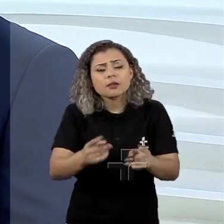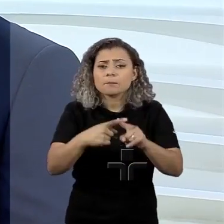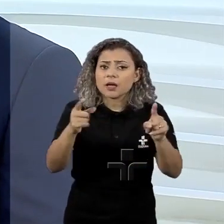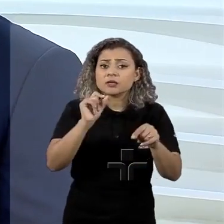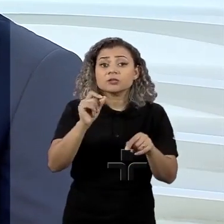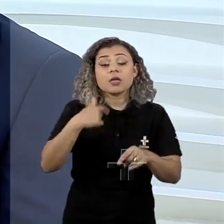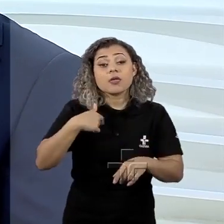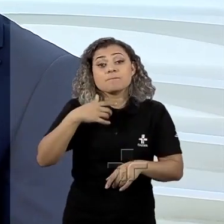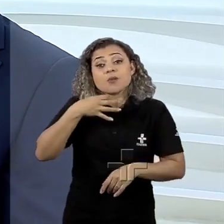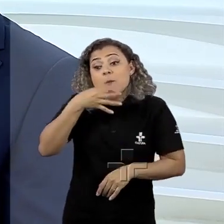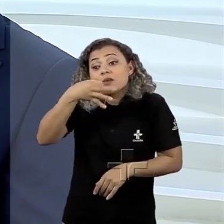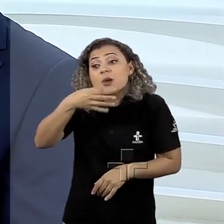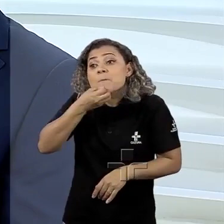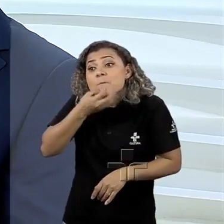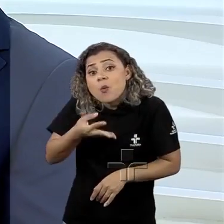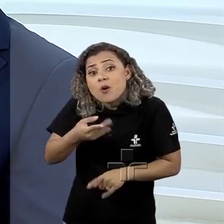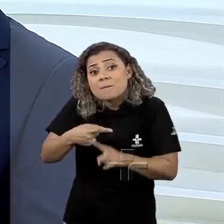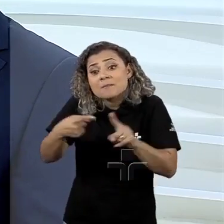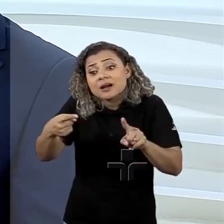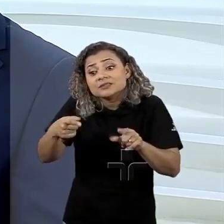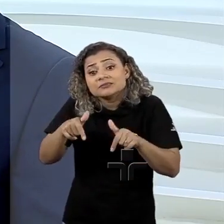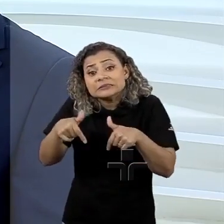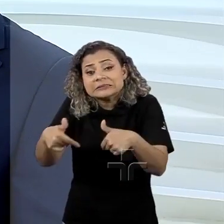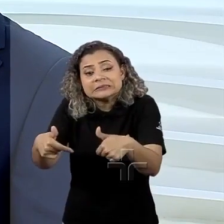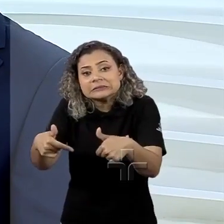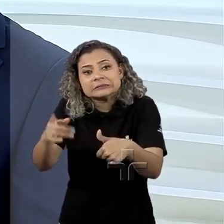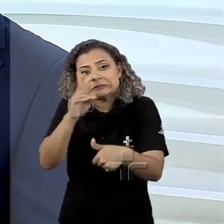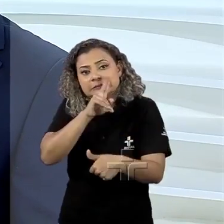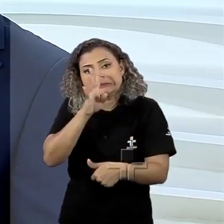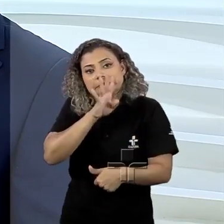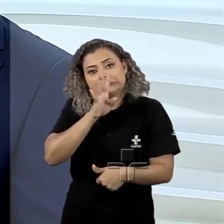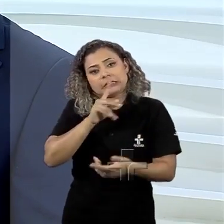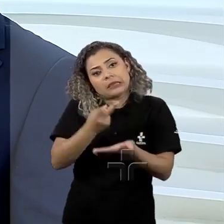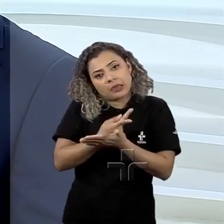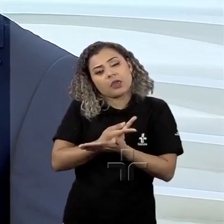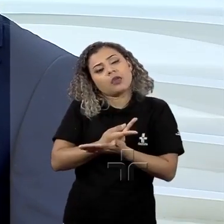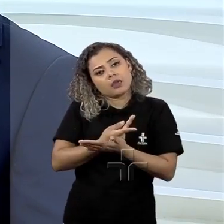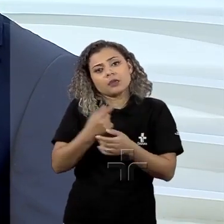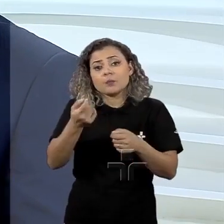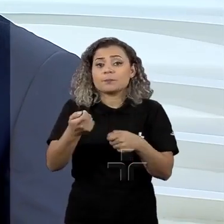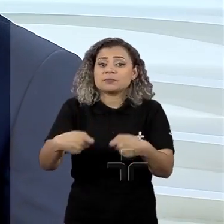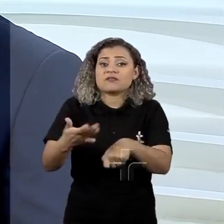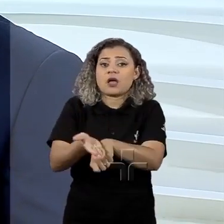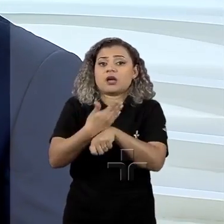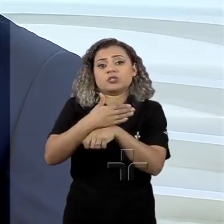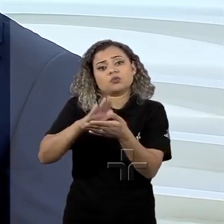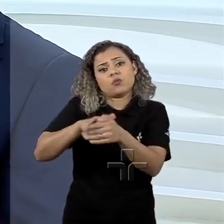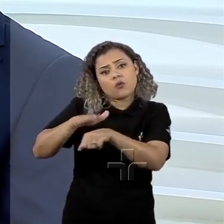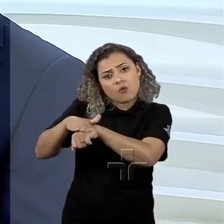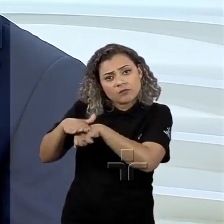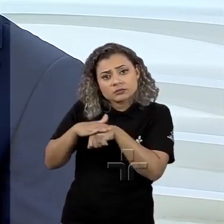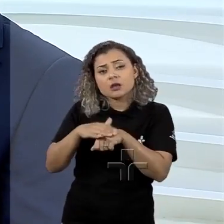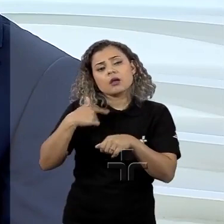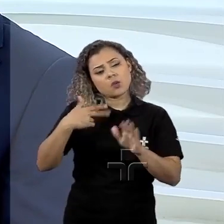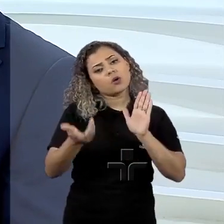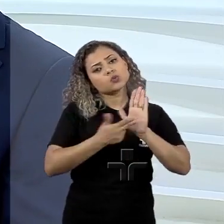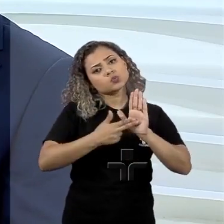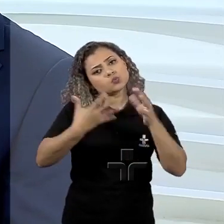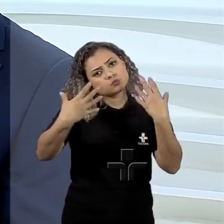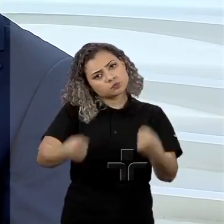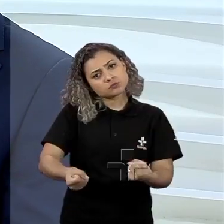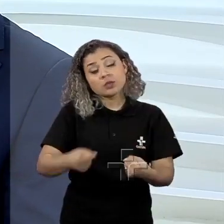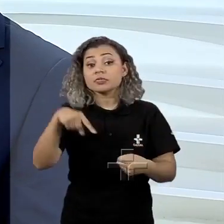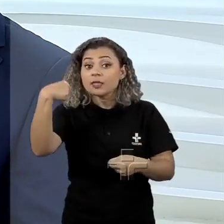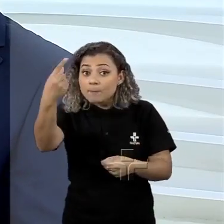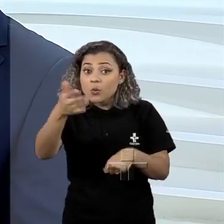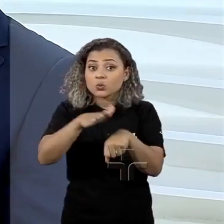nossa intenção, nós erramos. Deveríamos ter conversado com eles antes de fazer o que fizemos. E eu reconheço isso. E depois, conversei